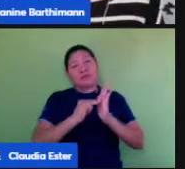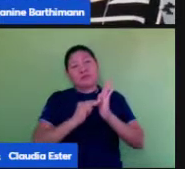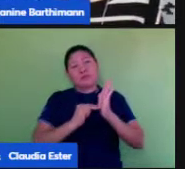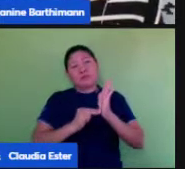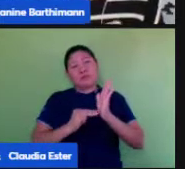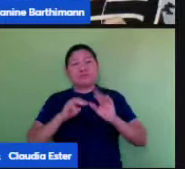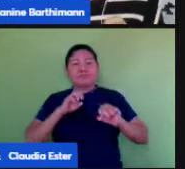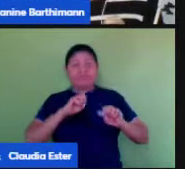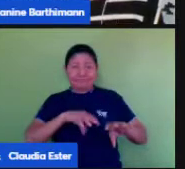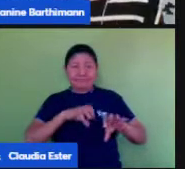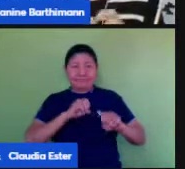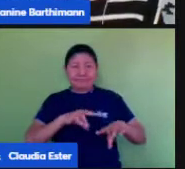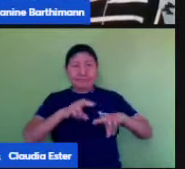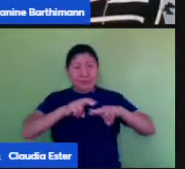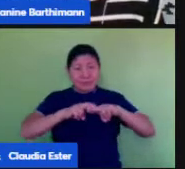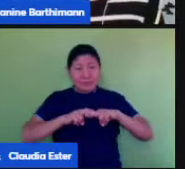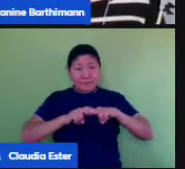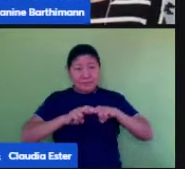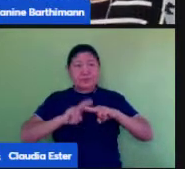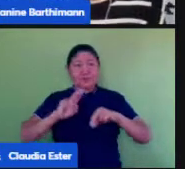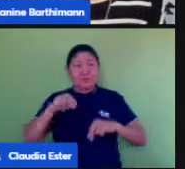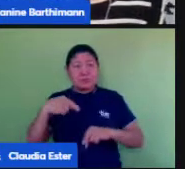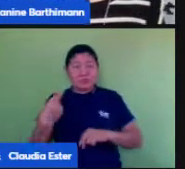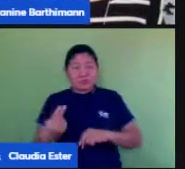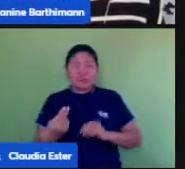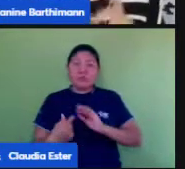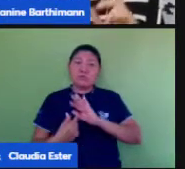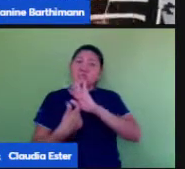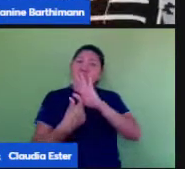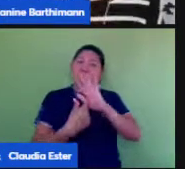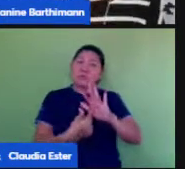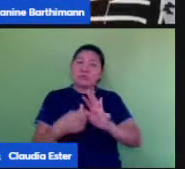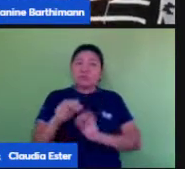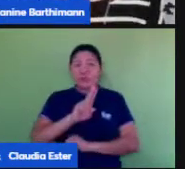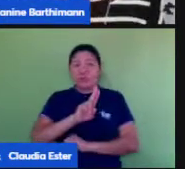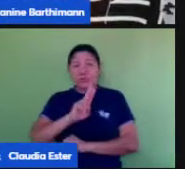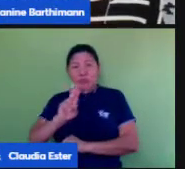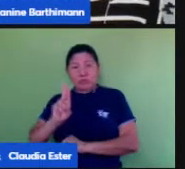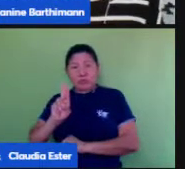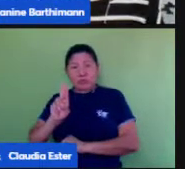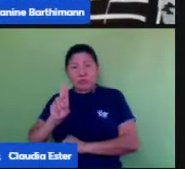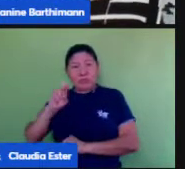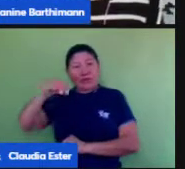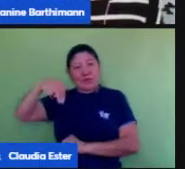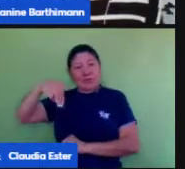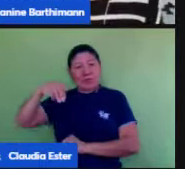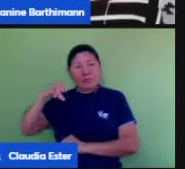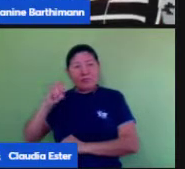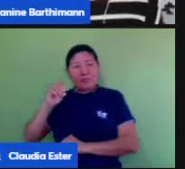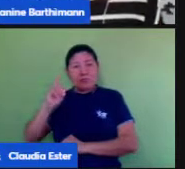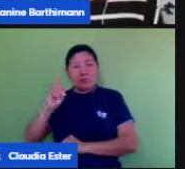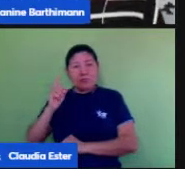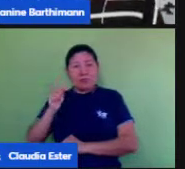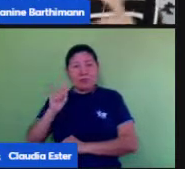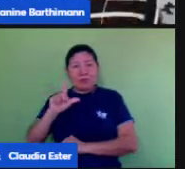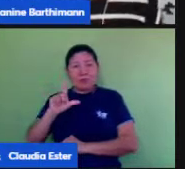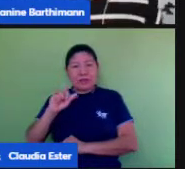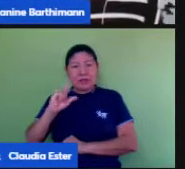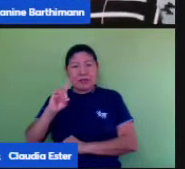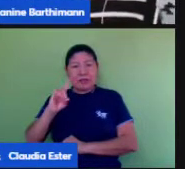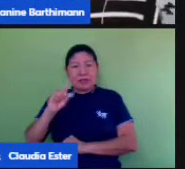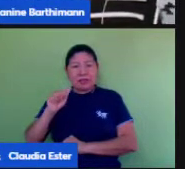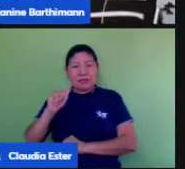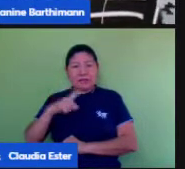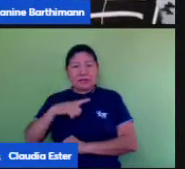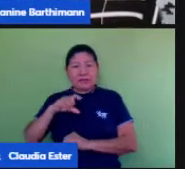como uma modalidade de ensino. Mas é importante chamar a atenção que essa modalidade de ensino